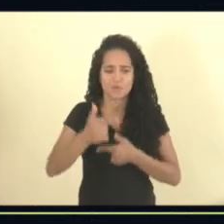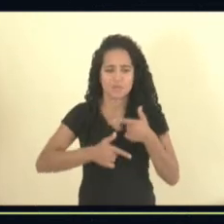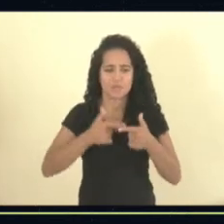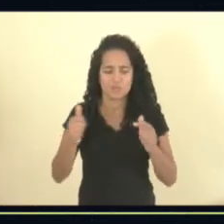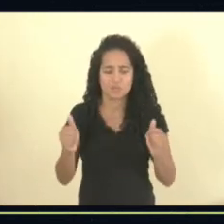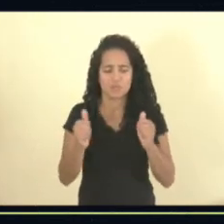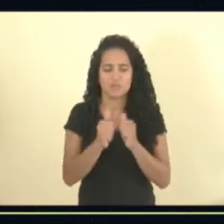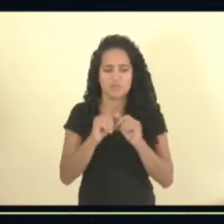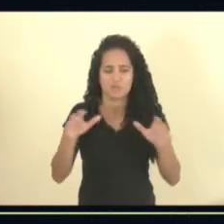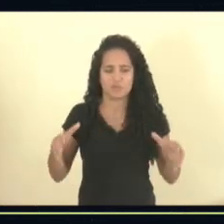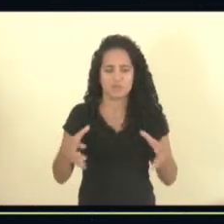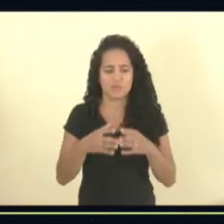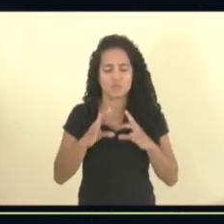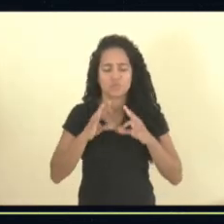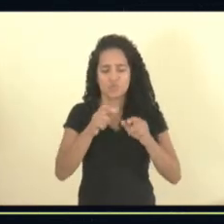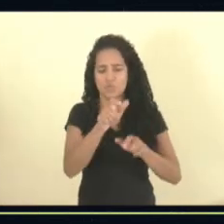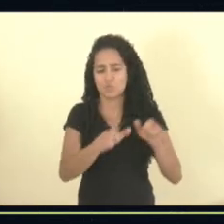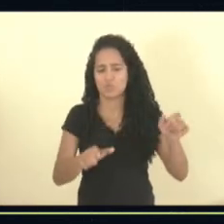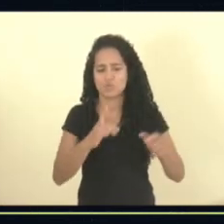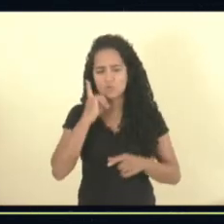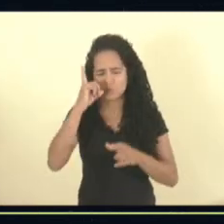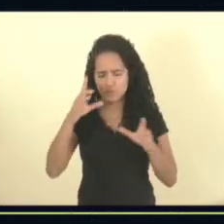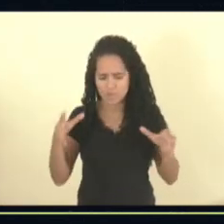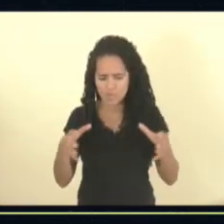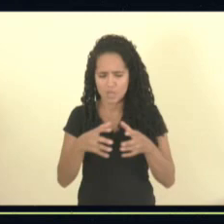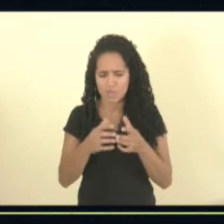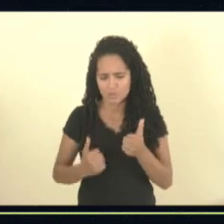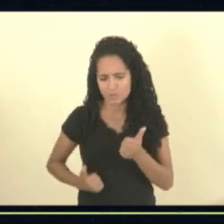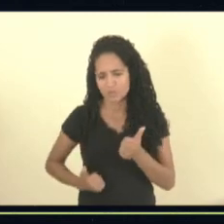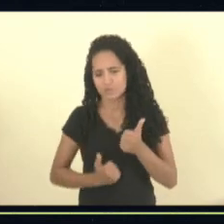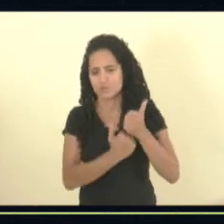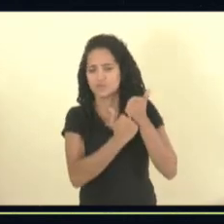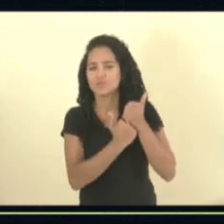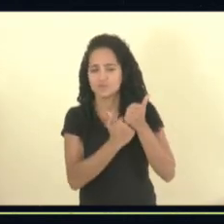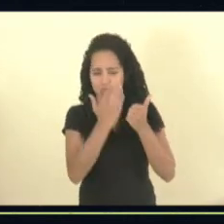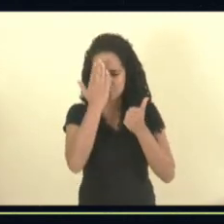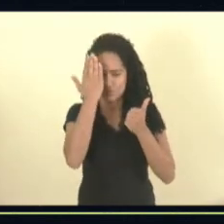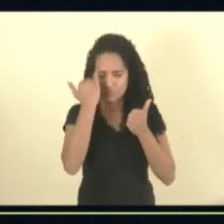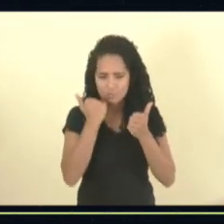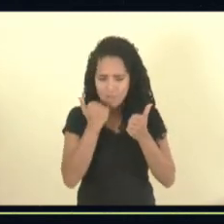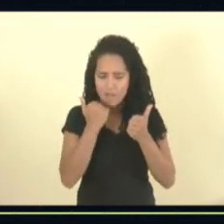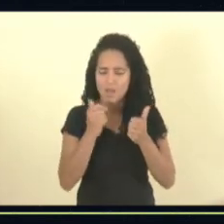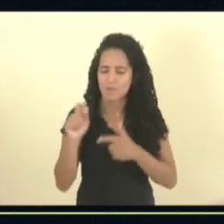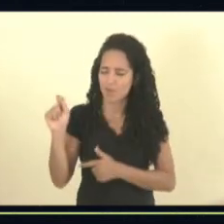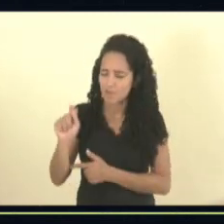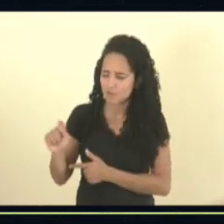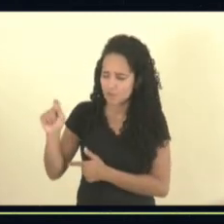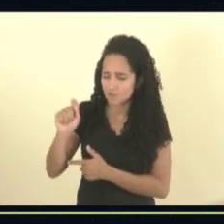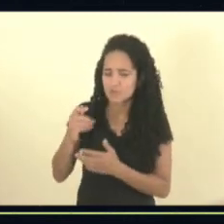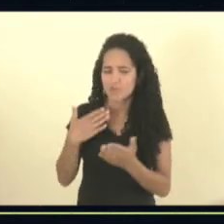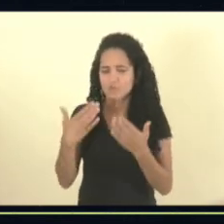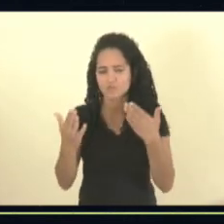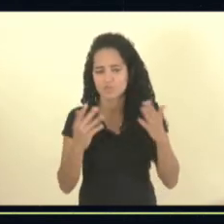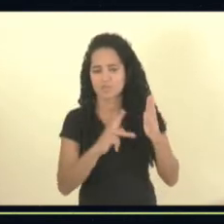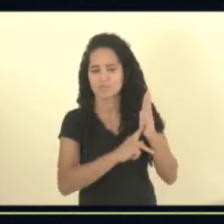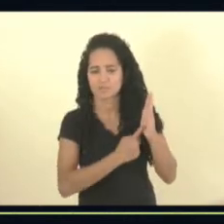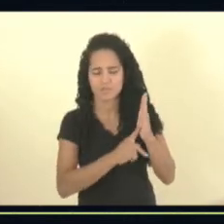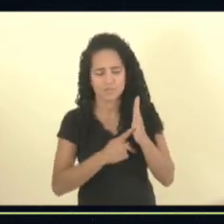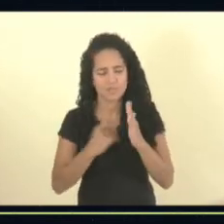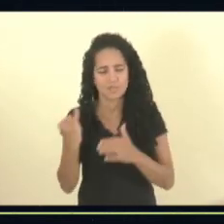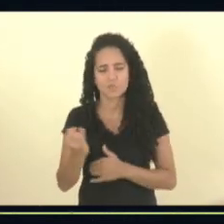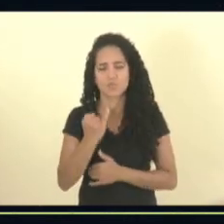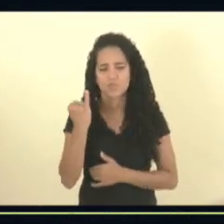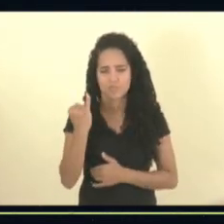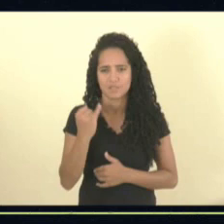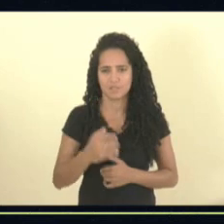essa turma toda, todos os deputados, né, que têm o apoio, recebem as associações, recebem os sindicatos, isso é muito